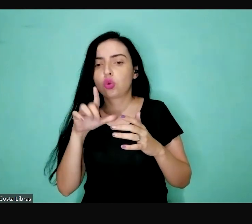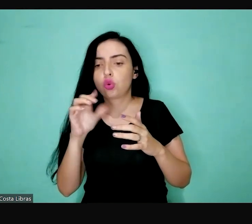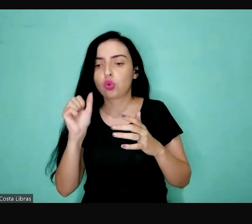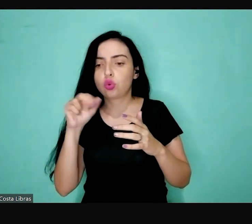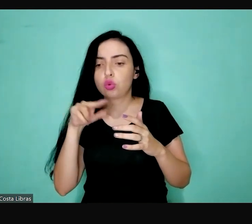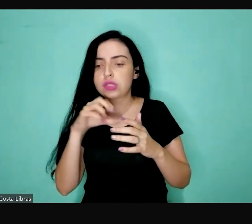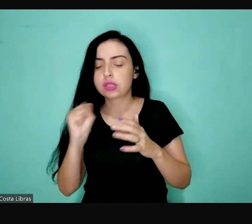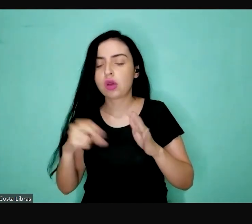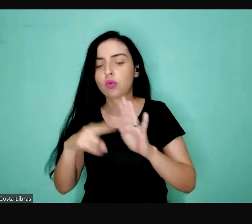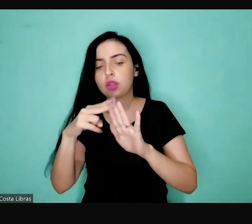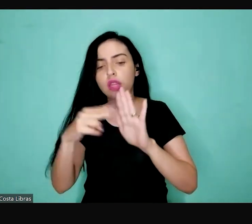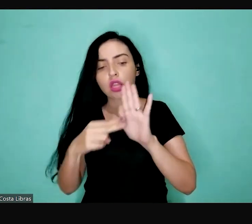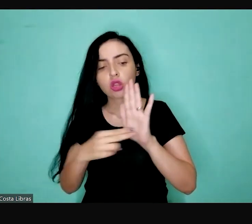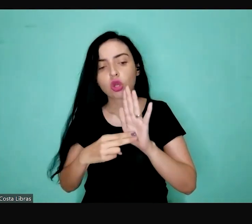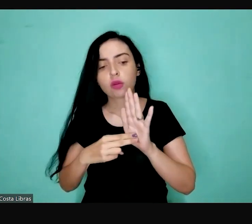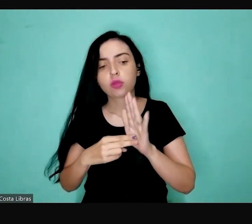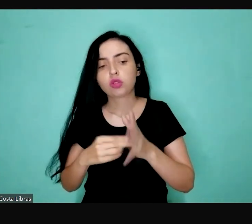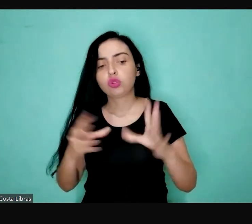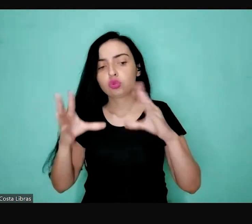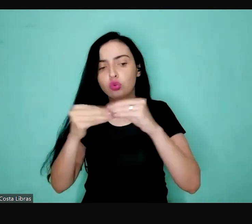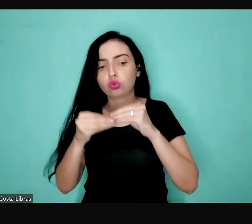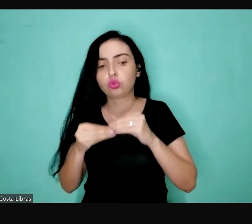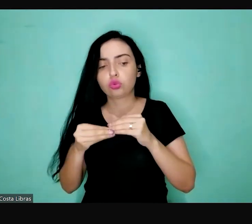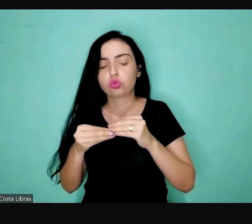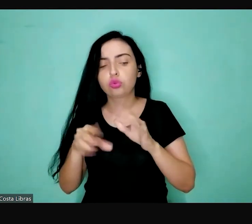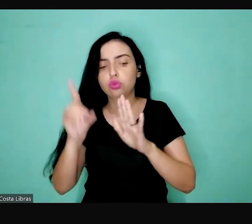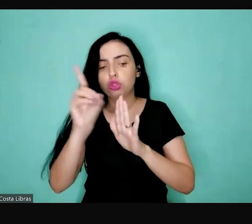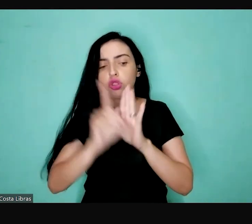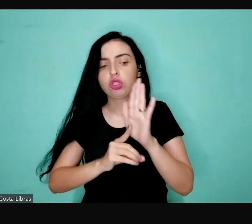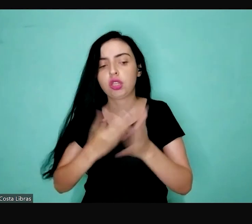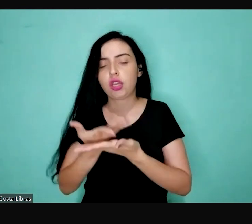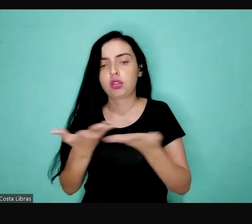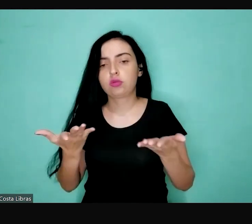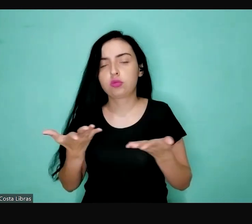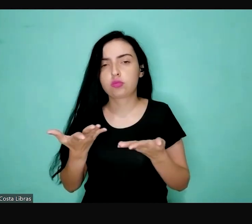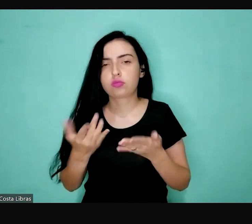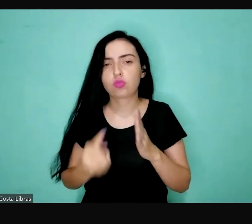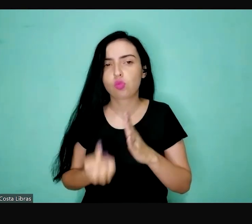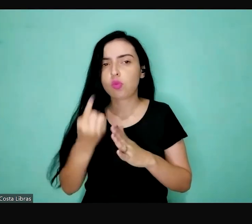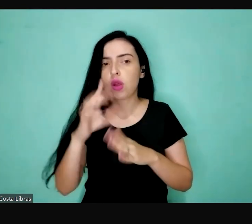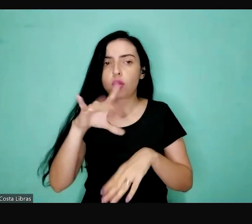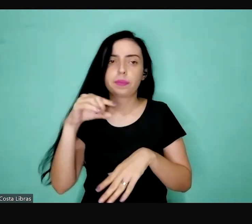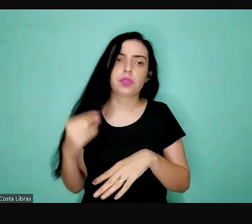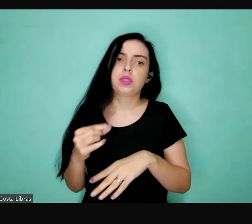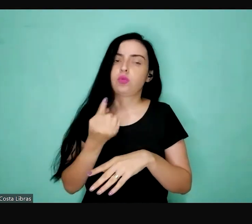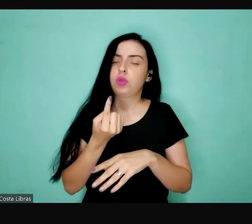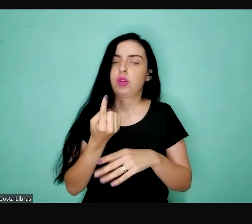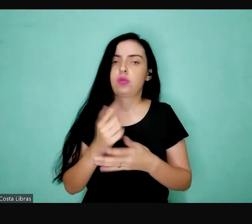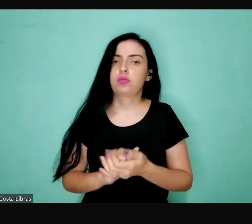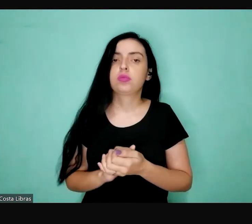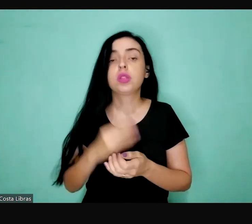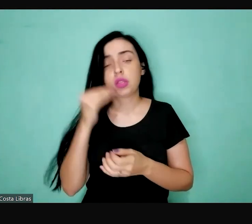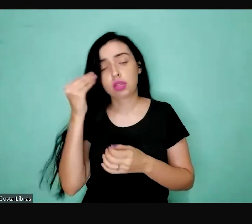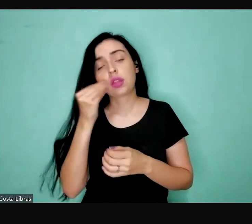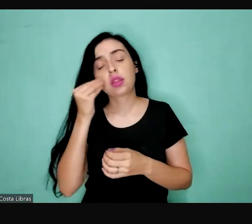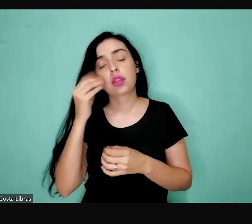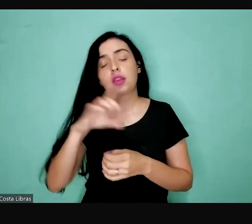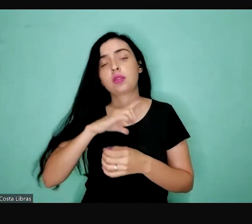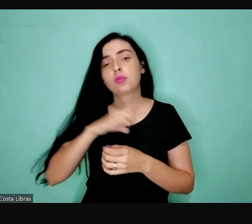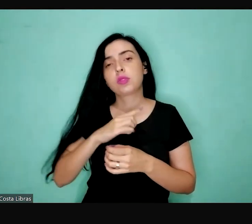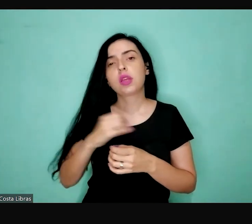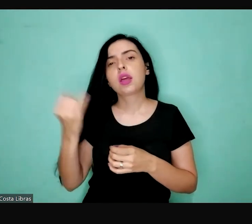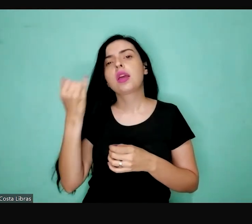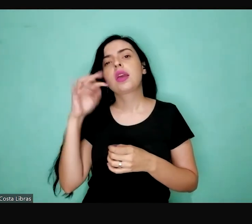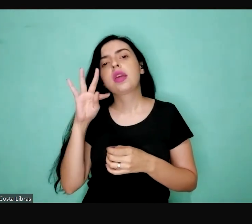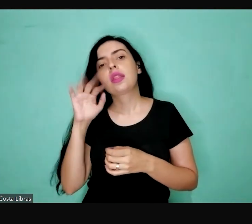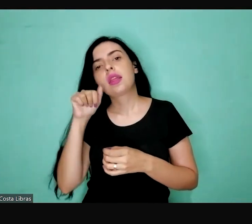de direito não é a única opção. Como já tínhamos a experiência italiana, também